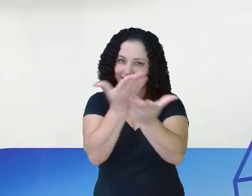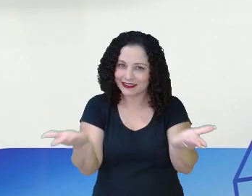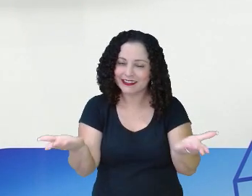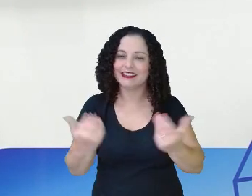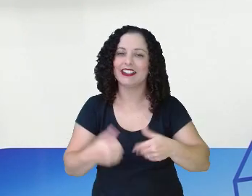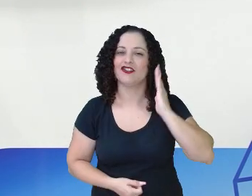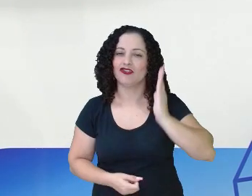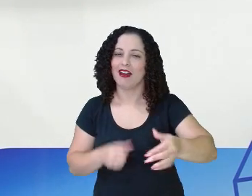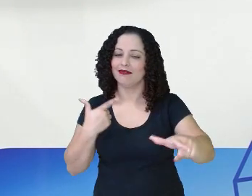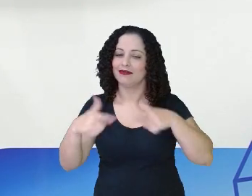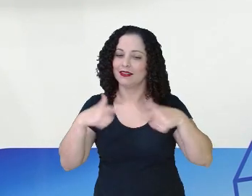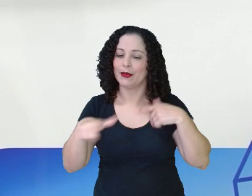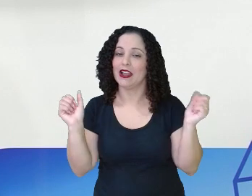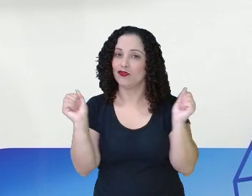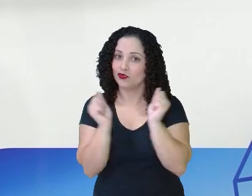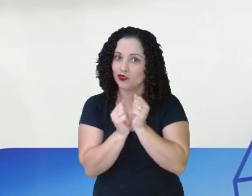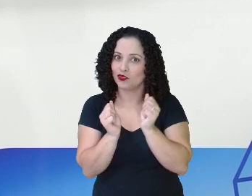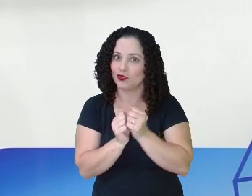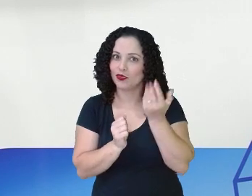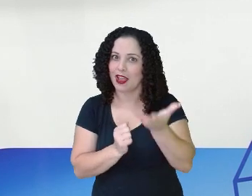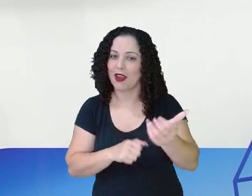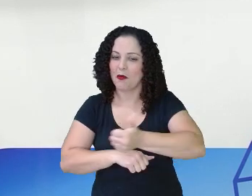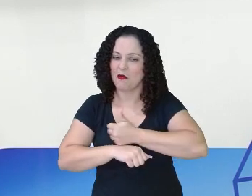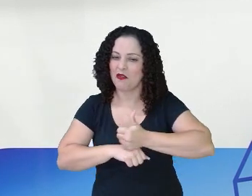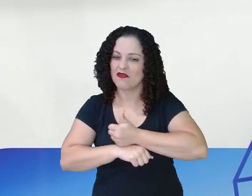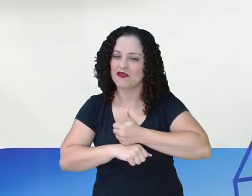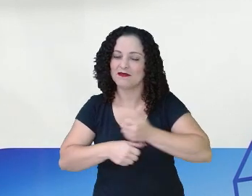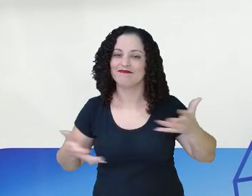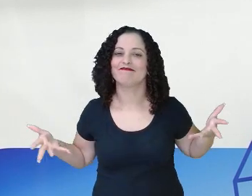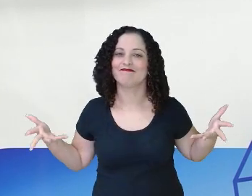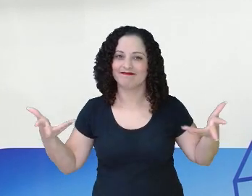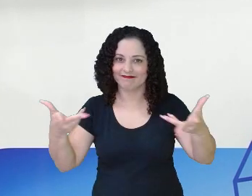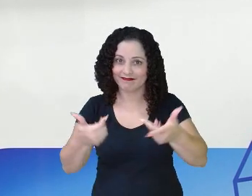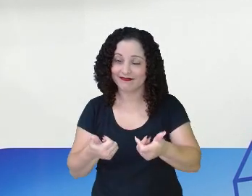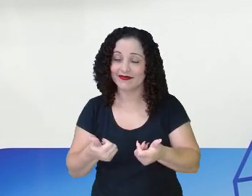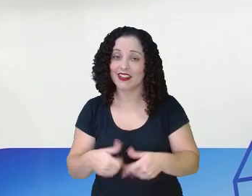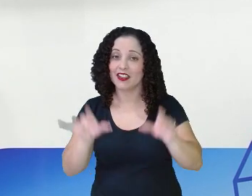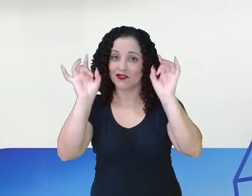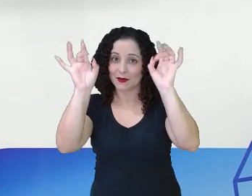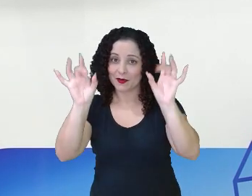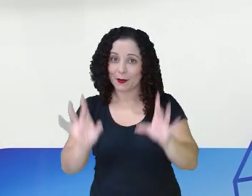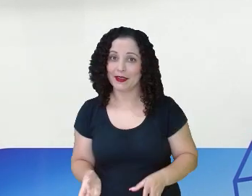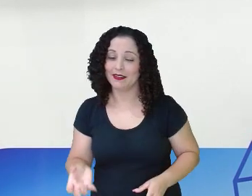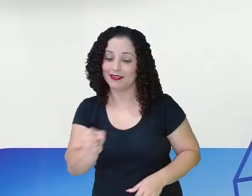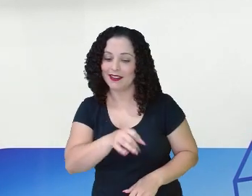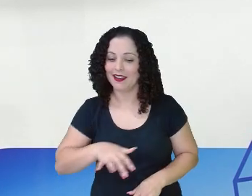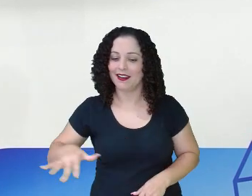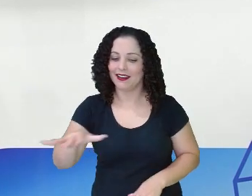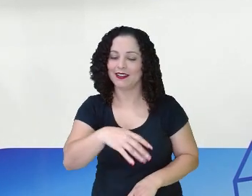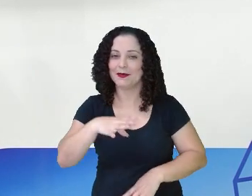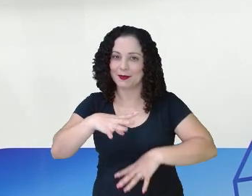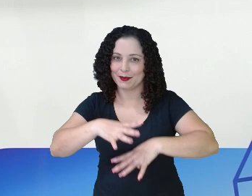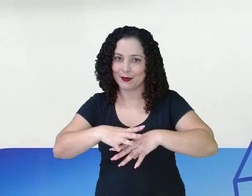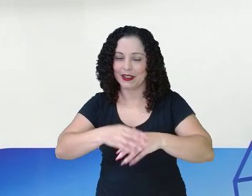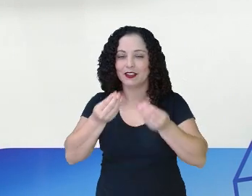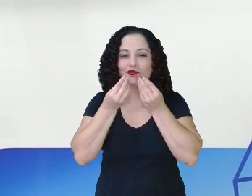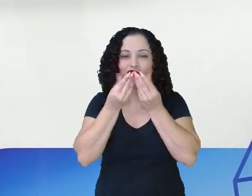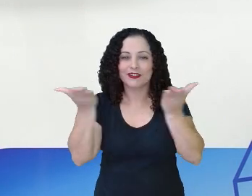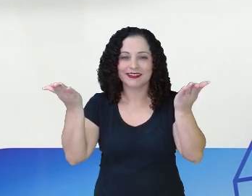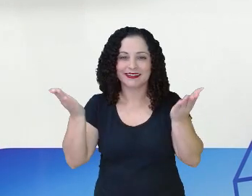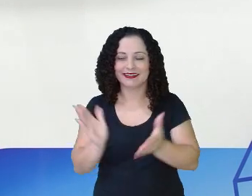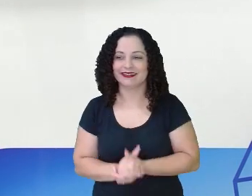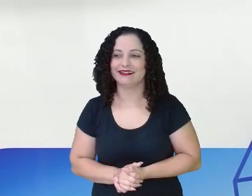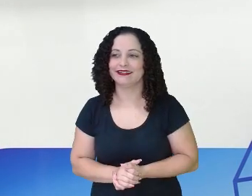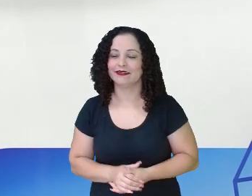Já trabalhei com ela e é um excelente profissional, inclusive na parte de matemática também. Beijo, Jace.